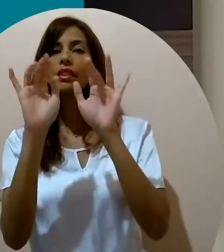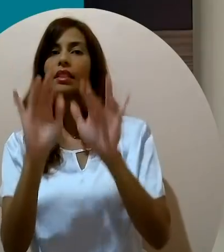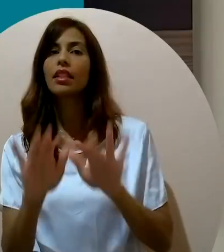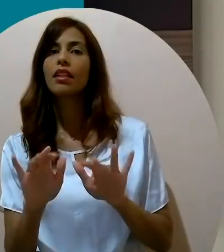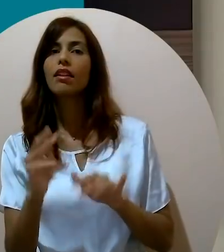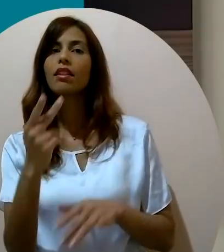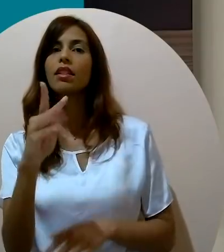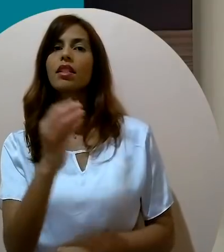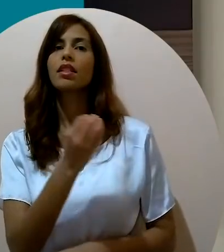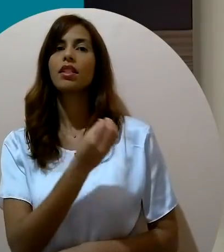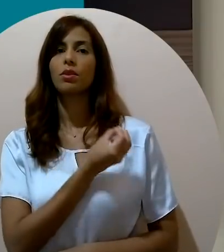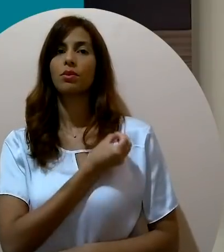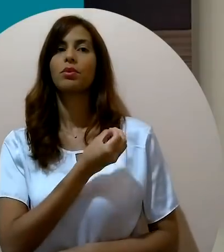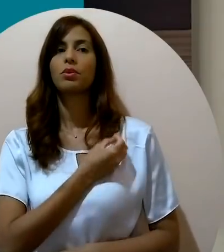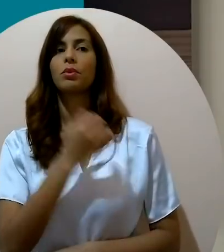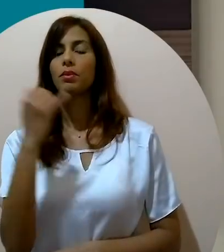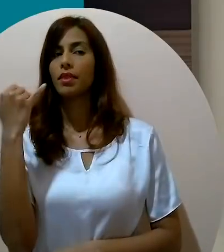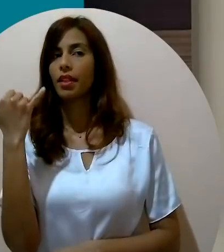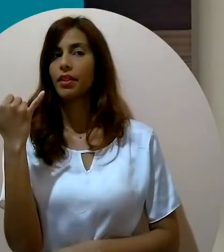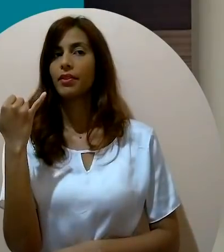um e-mail para